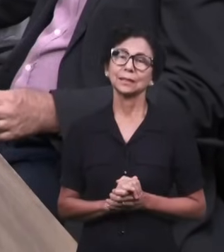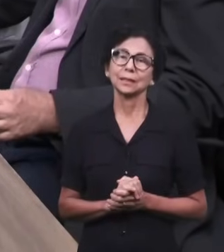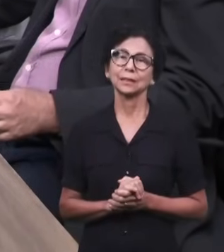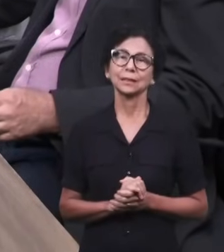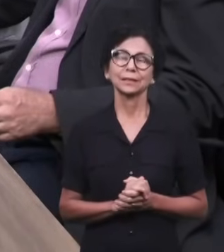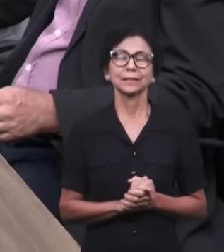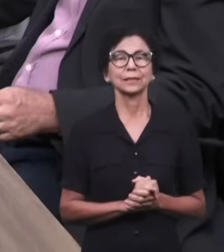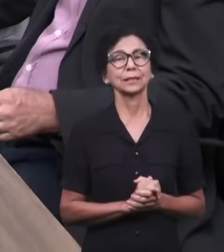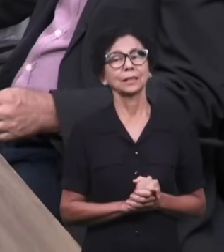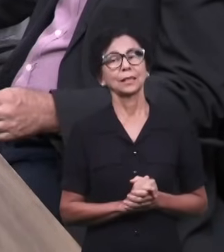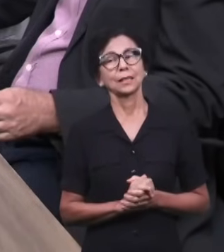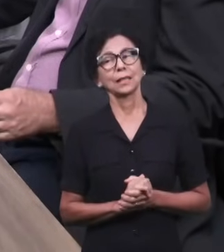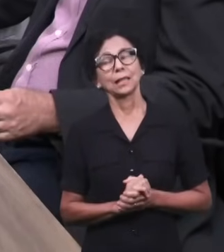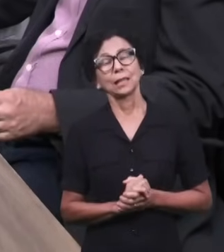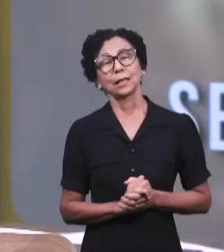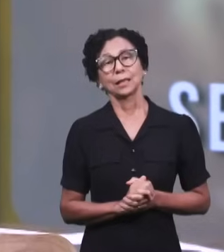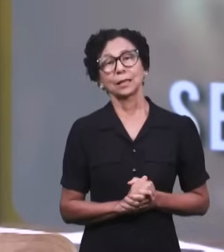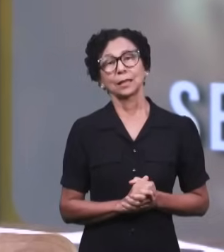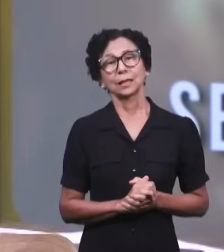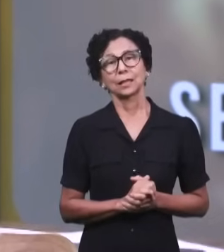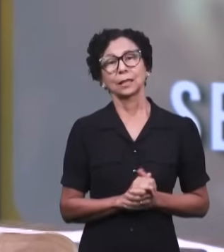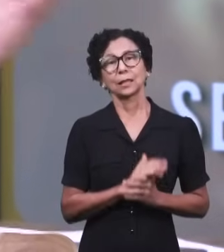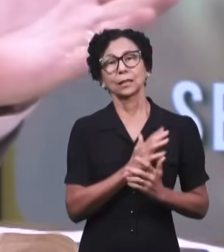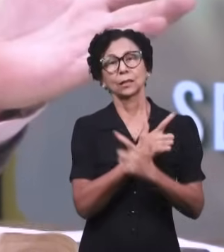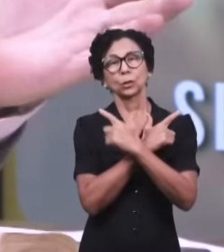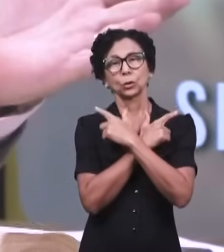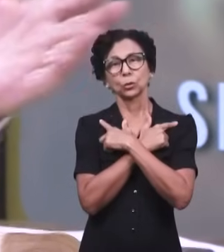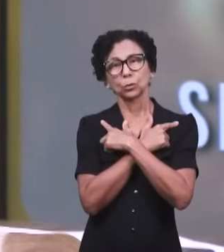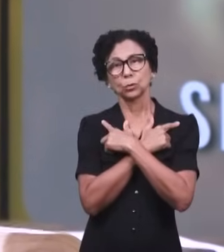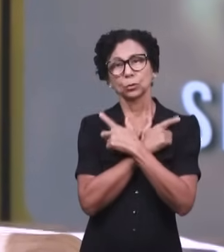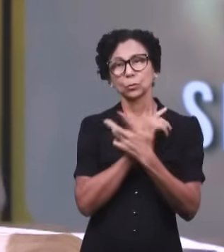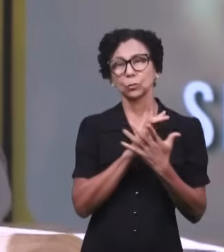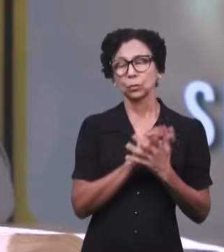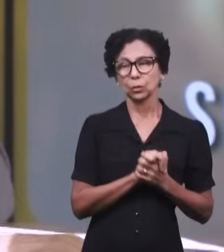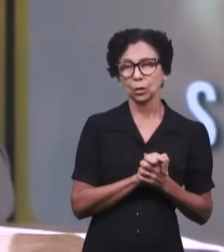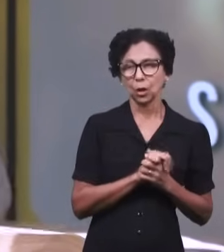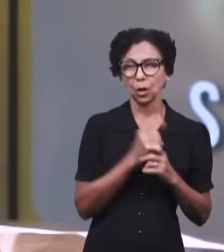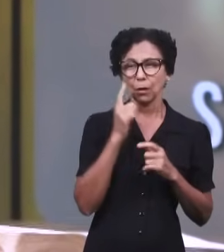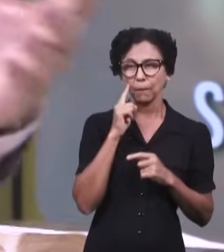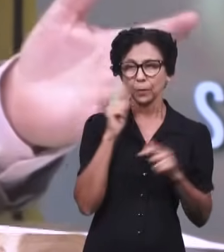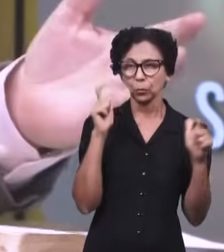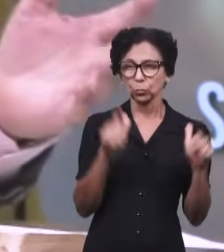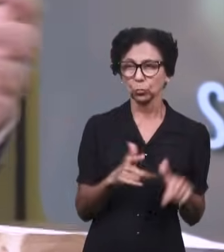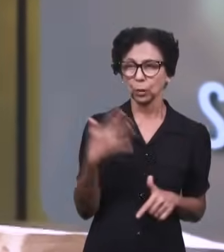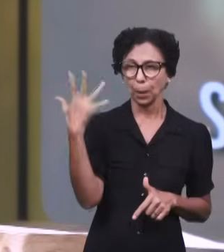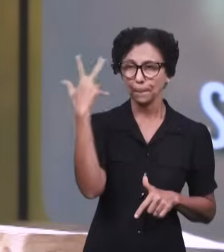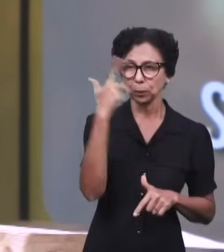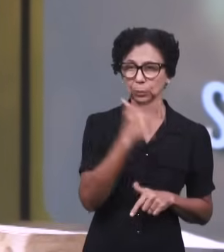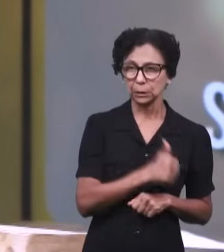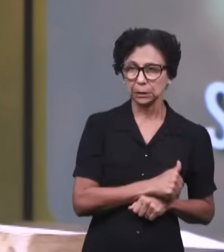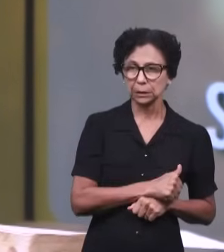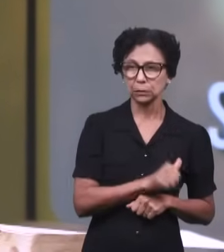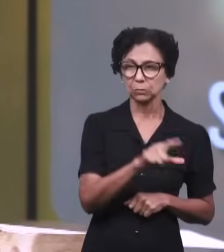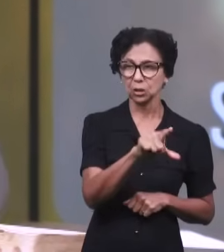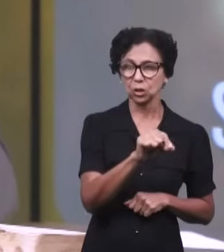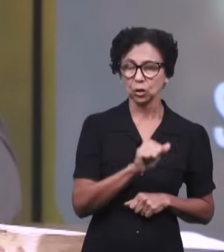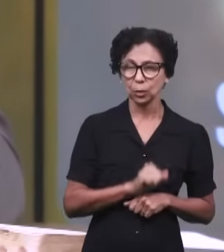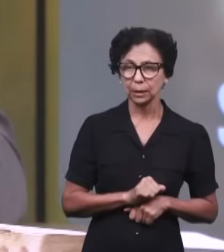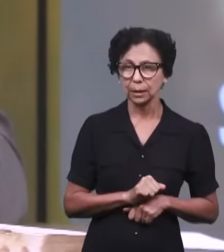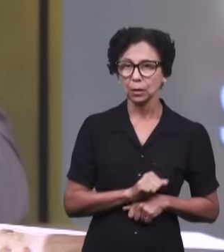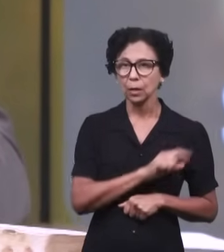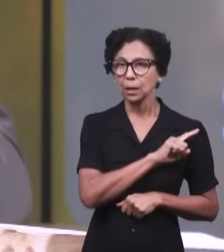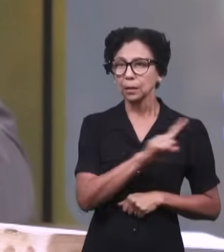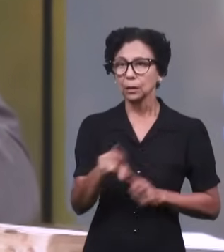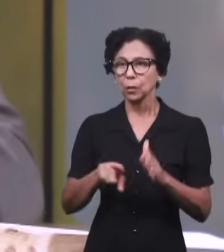viu, não pelo que o Senhor orientou, não procurou Abraão, decidiu sozinho, esqueceu que existe